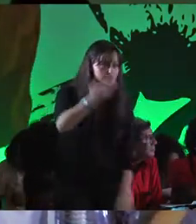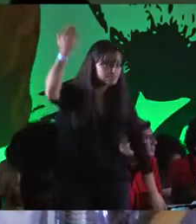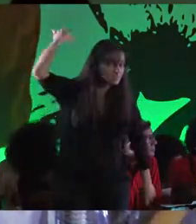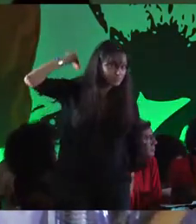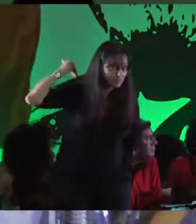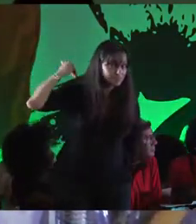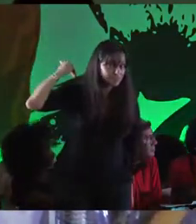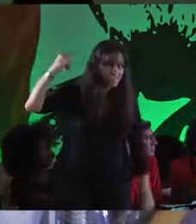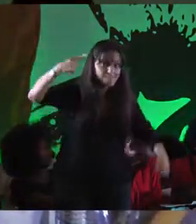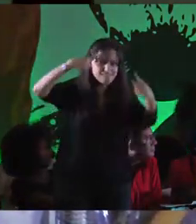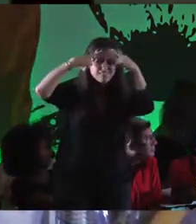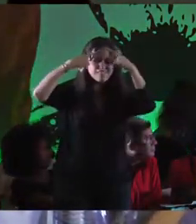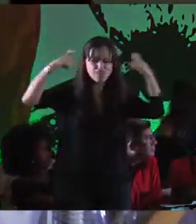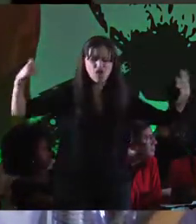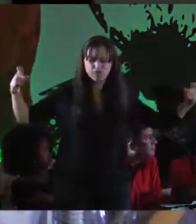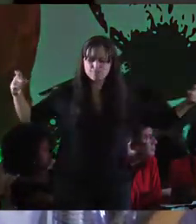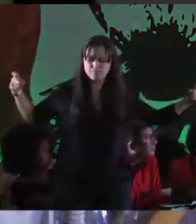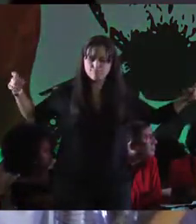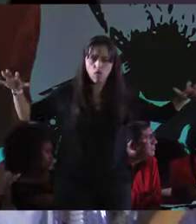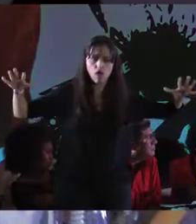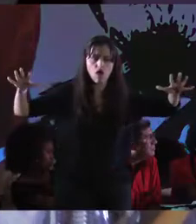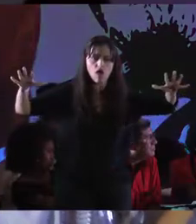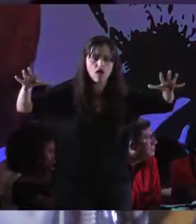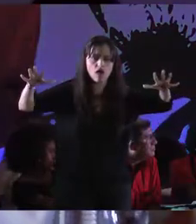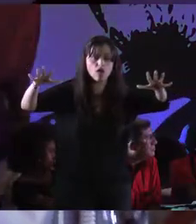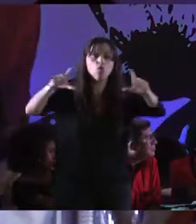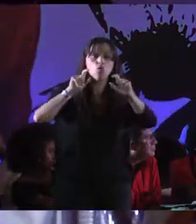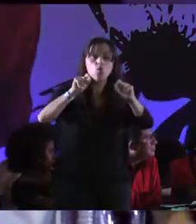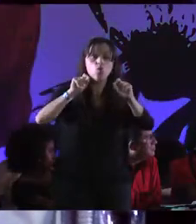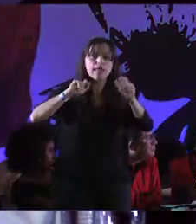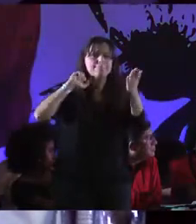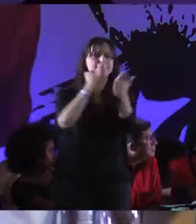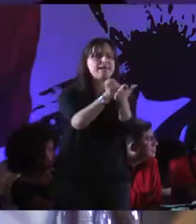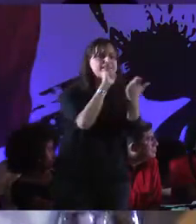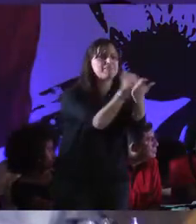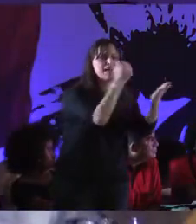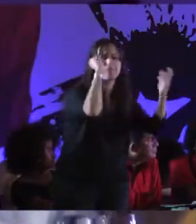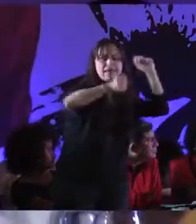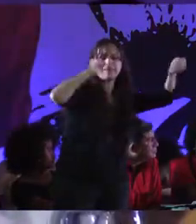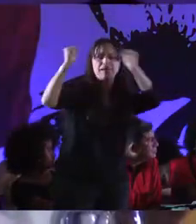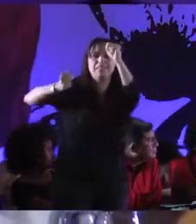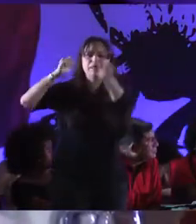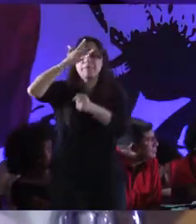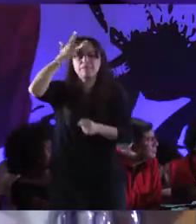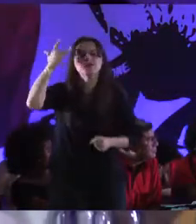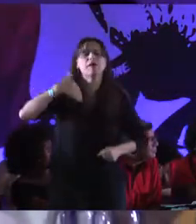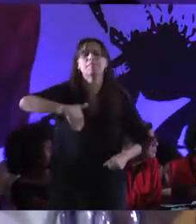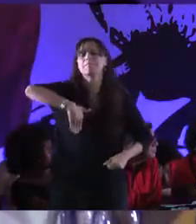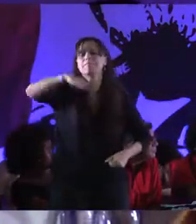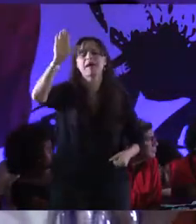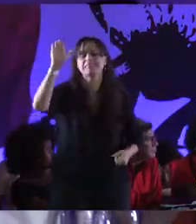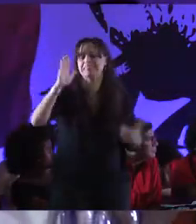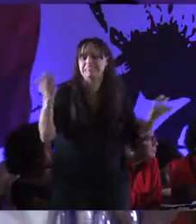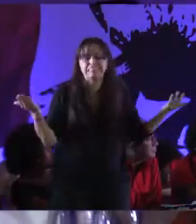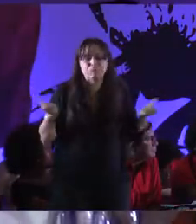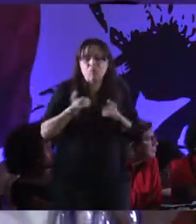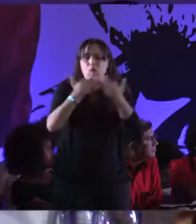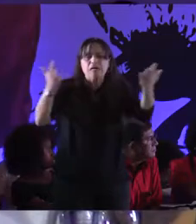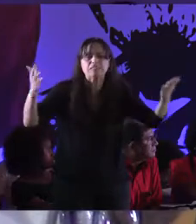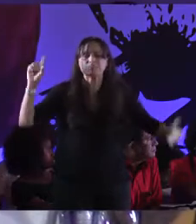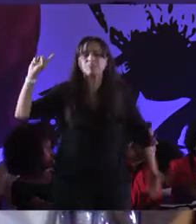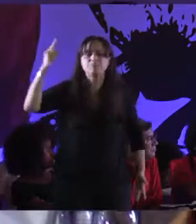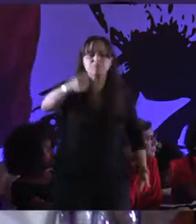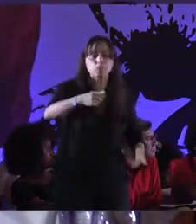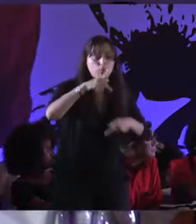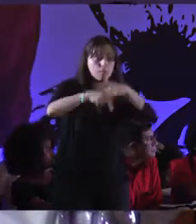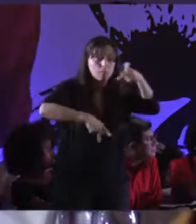A violência estourou. O índice de homicídio foi para mais de 60 mil por 100 mil habitantes. Brizola,